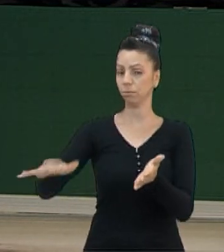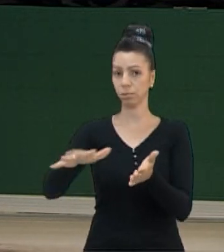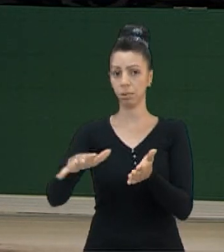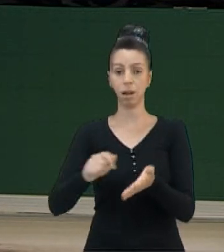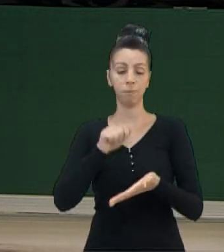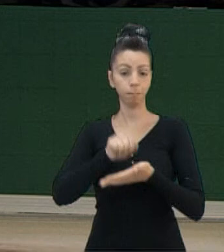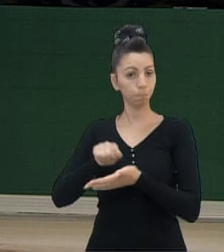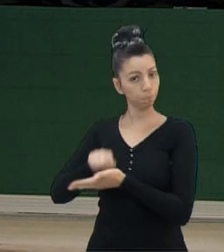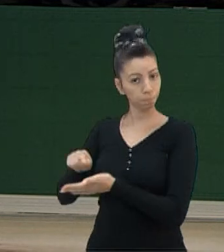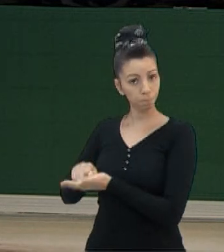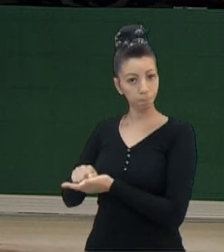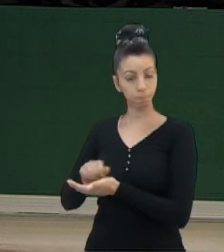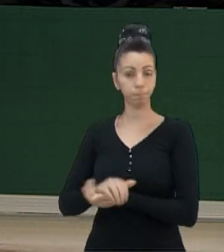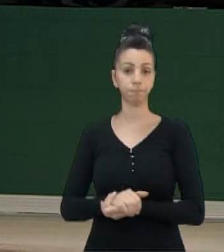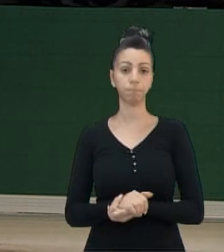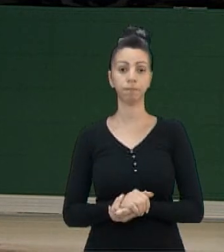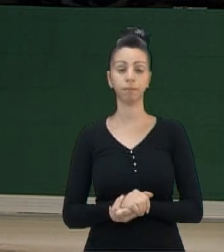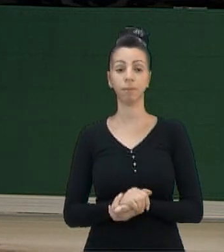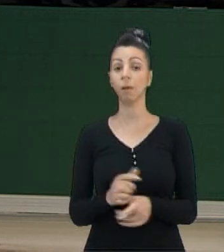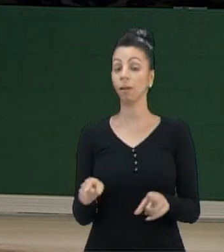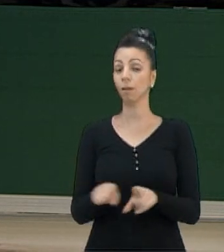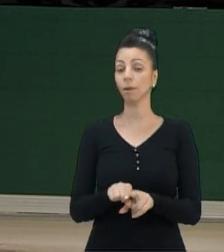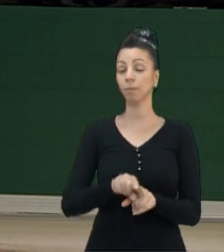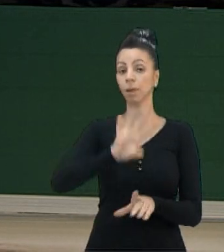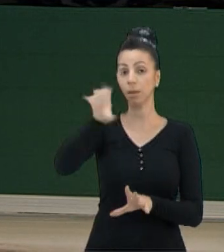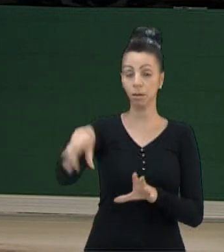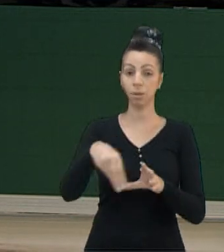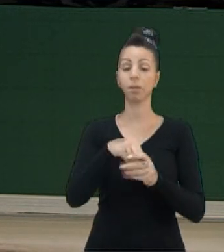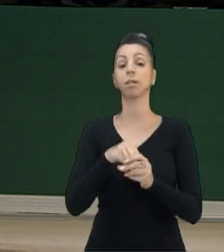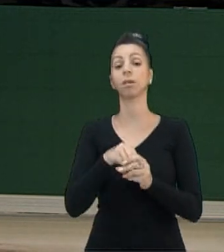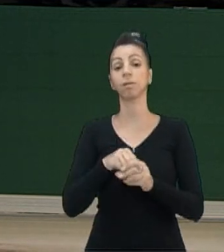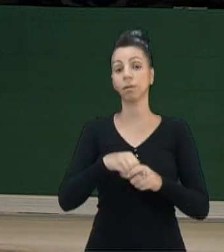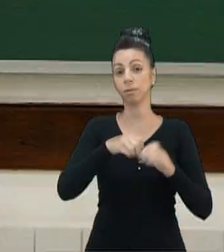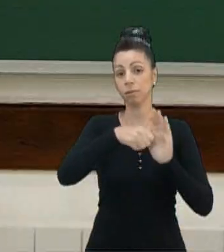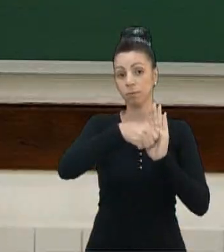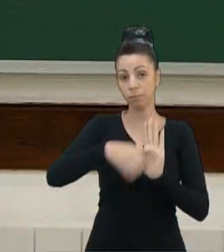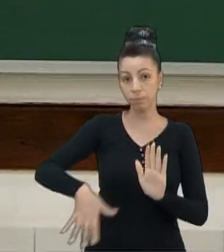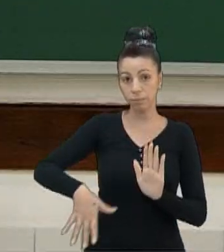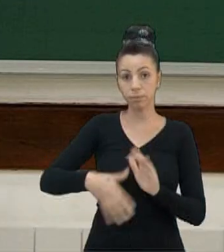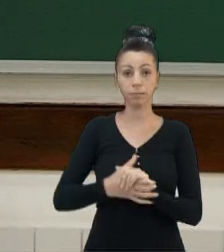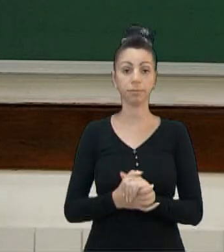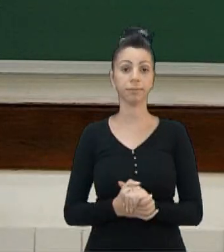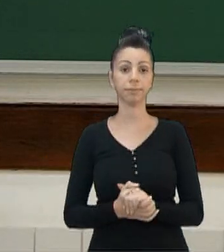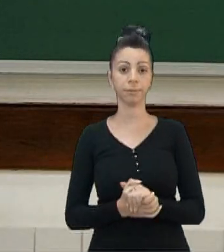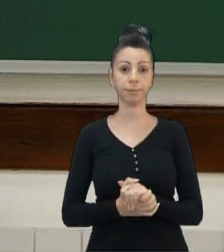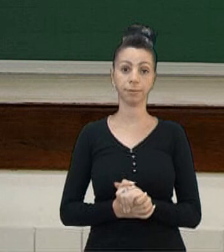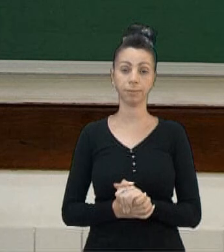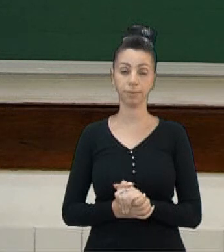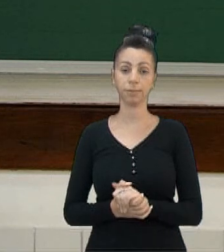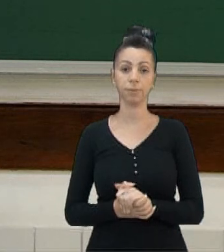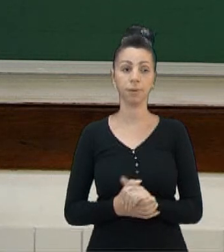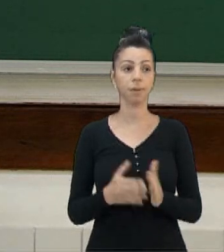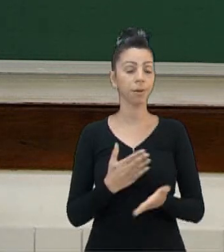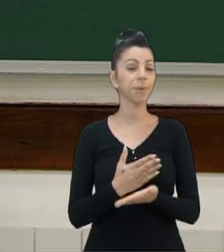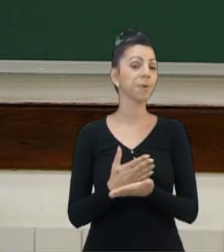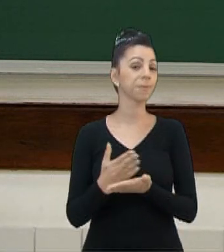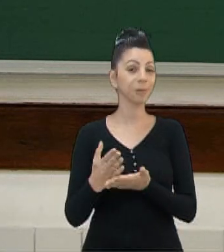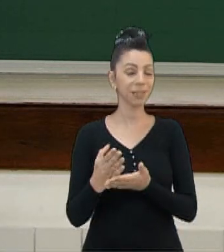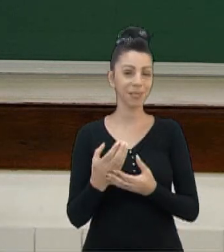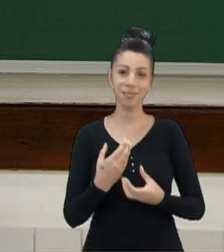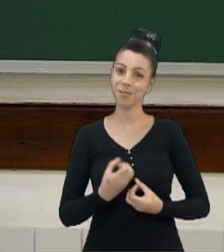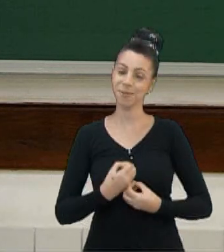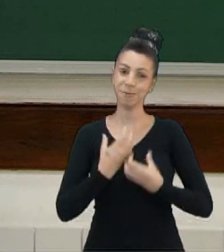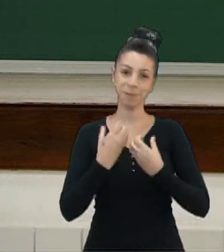também, dentro disso, as figuras de linguagem, tá certo? Vamos lá? Eu começo, gente, com